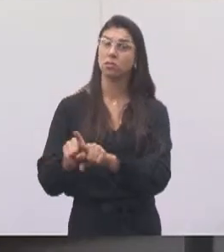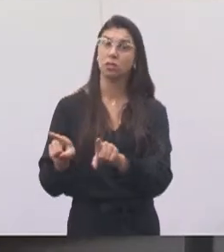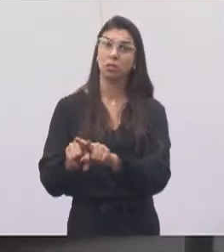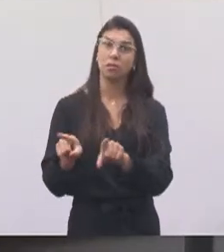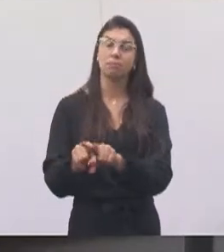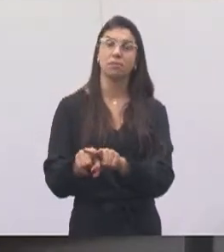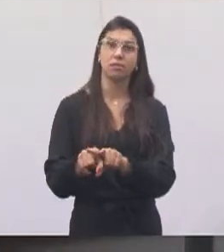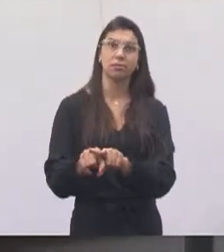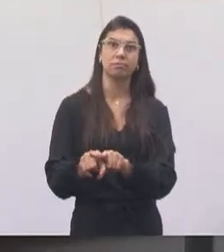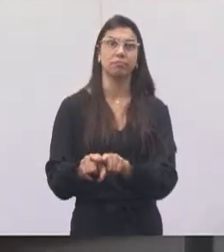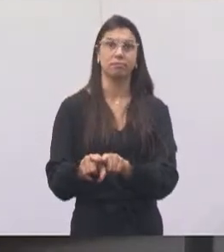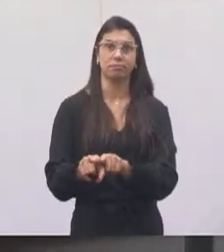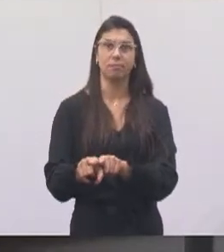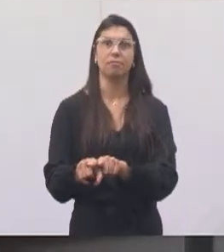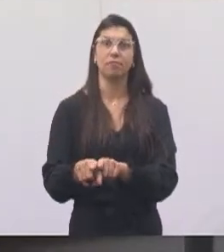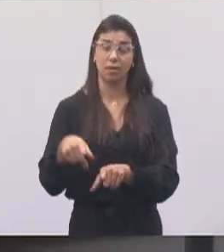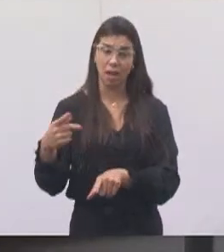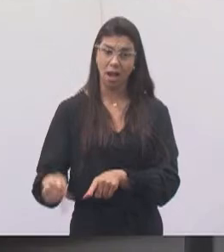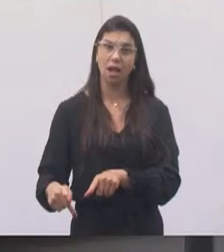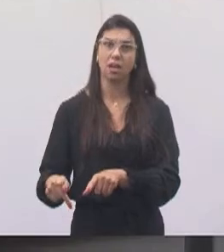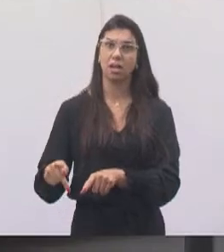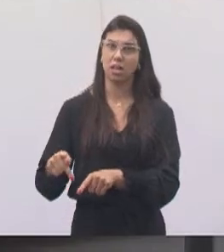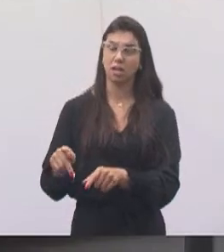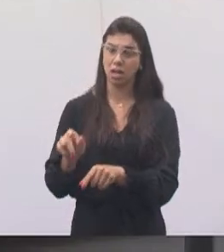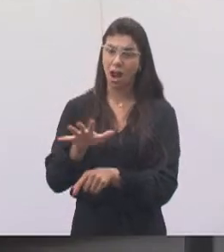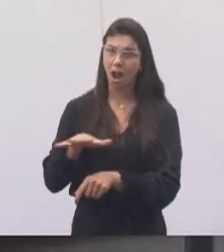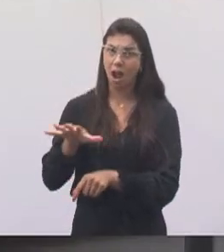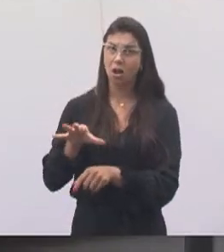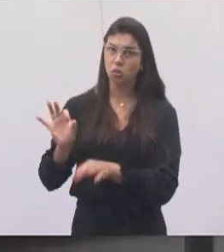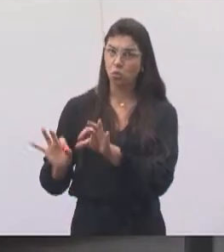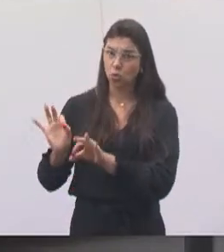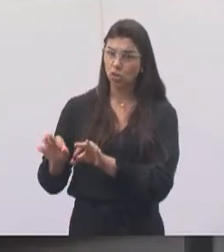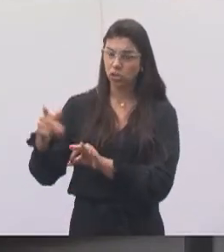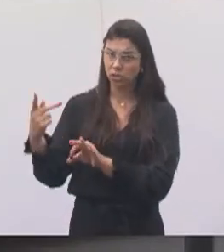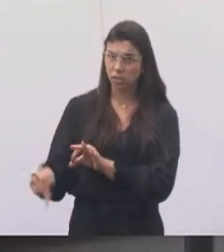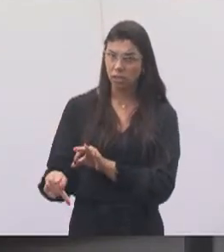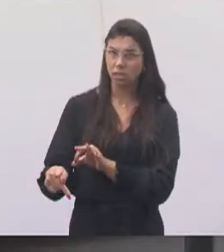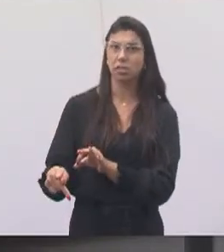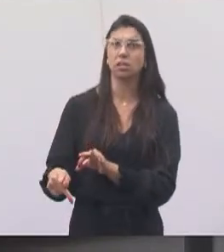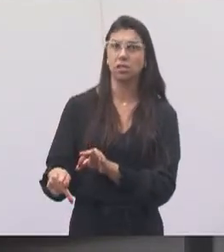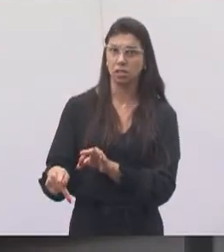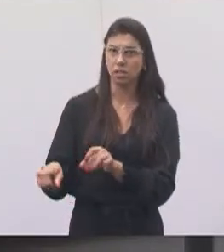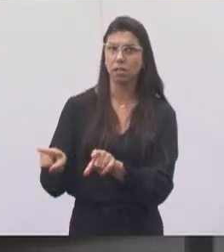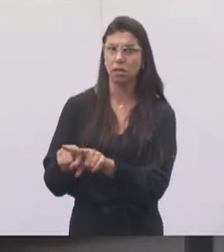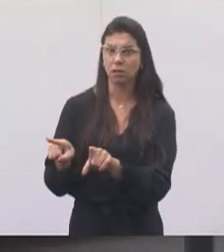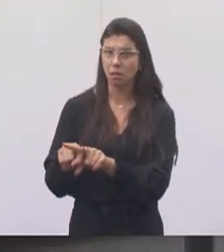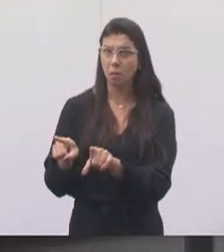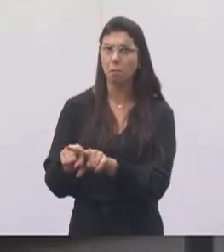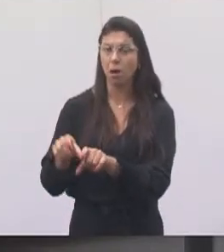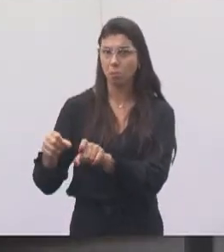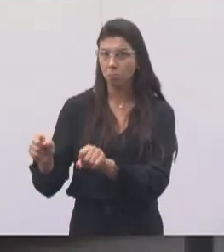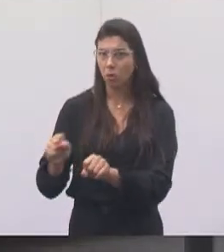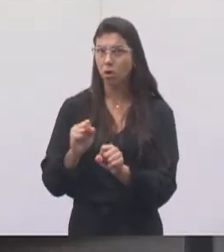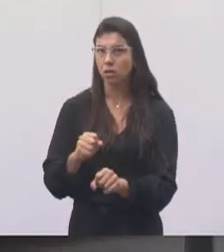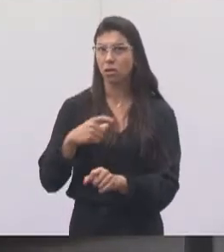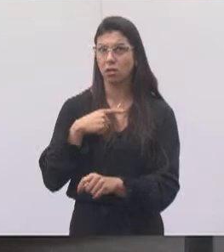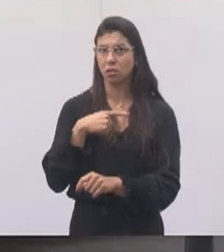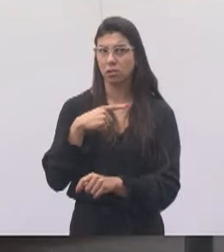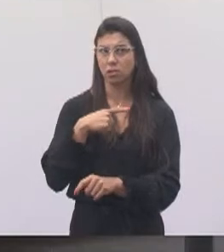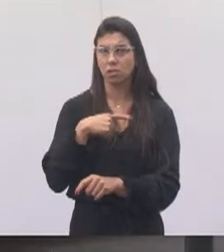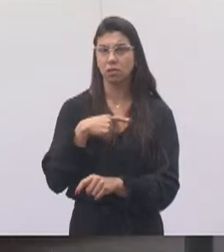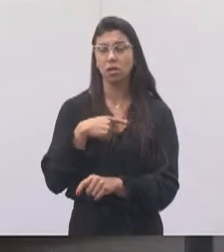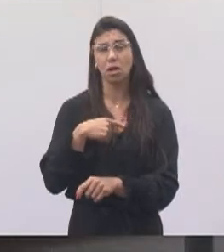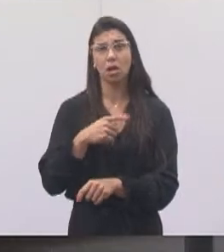conforme as leis. Nosso jurídico aqui é preparado. E aí é importante que a gente respeite também o parecer jurídico da casa. É claro que o vereador ele